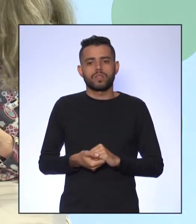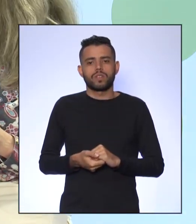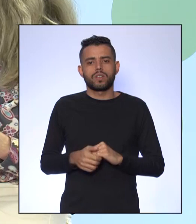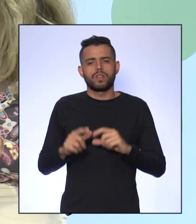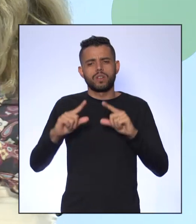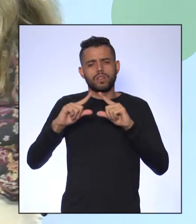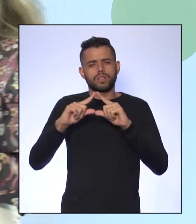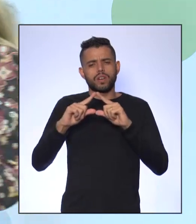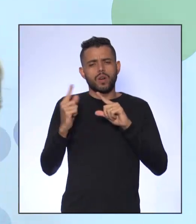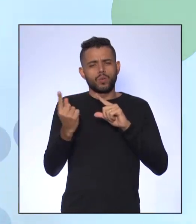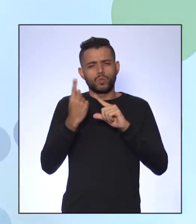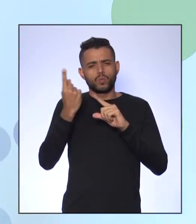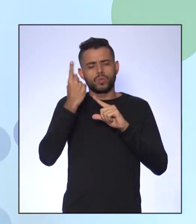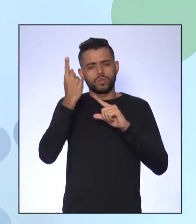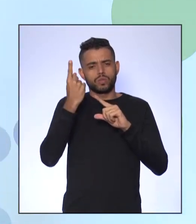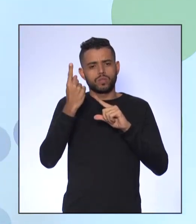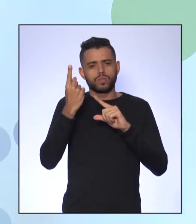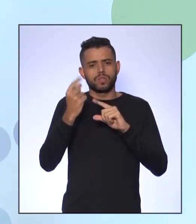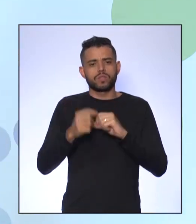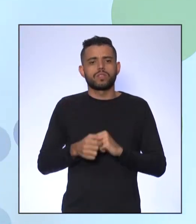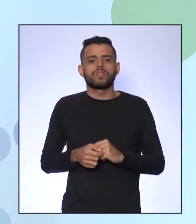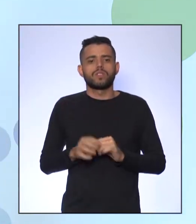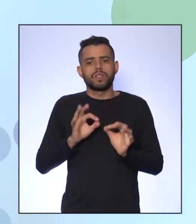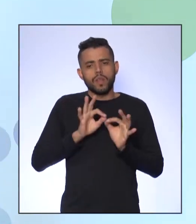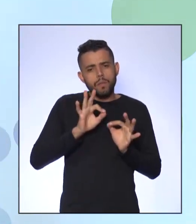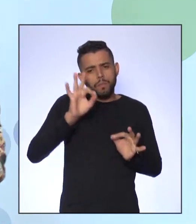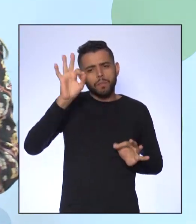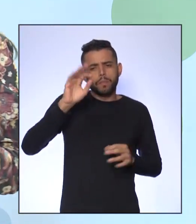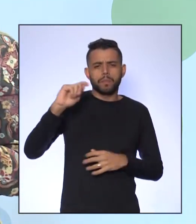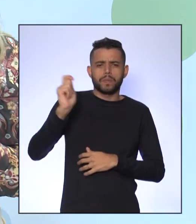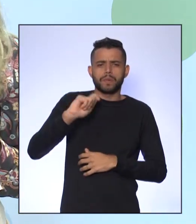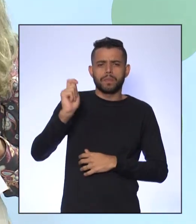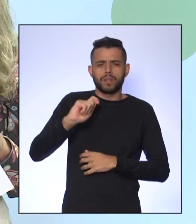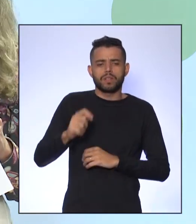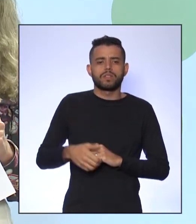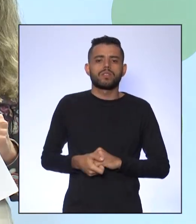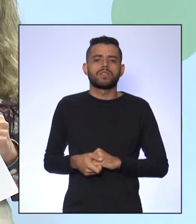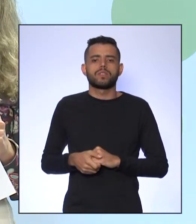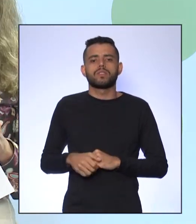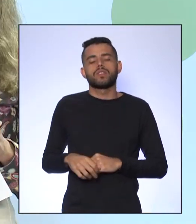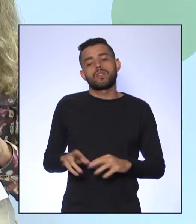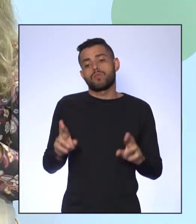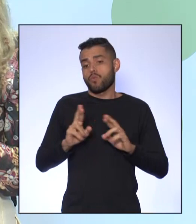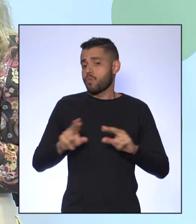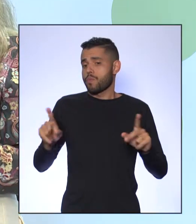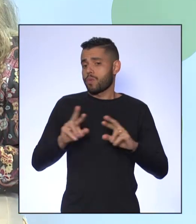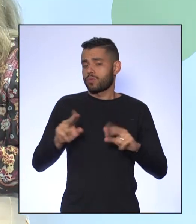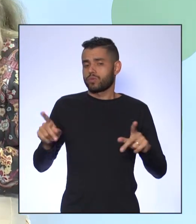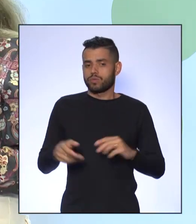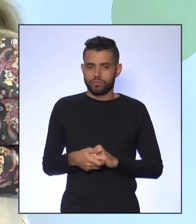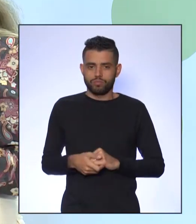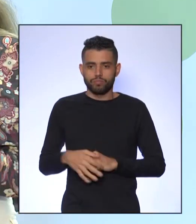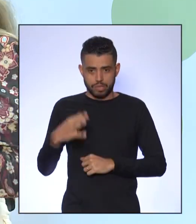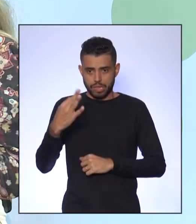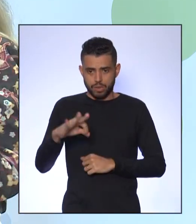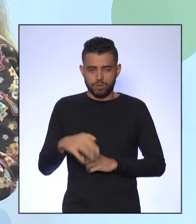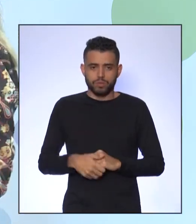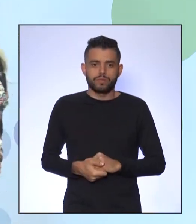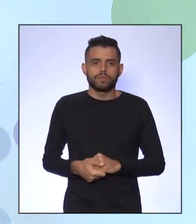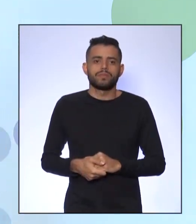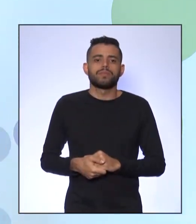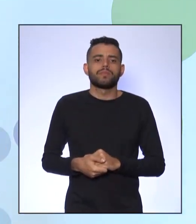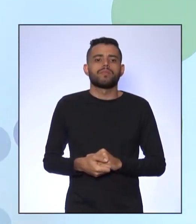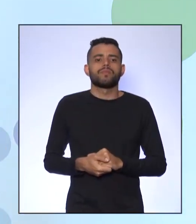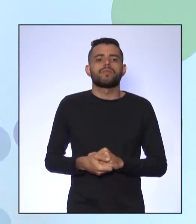dessa pipa, em relação a esse cateto, ele é o oposto, tá certo? A